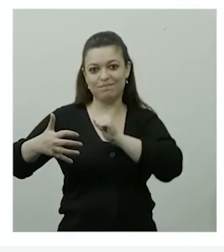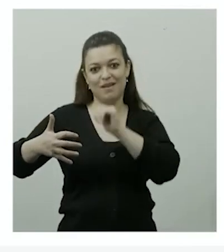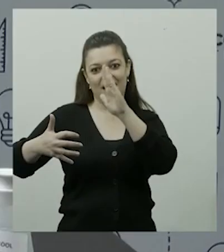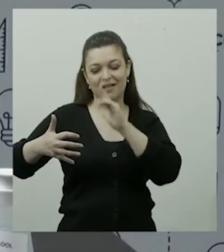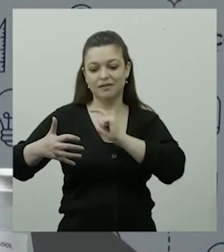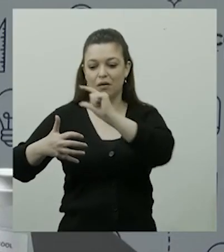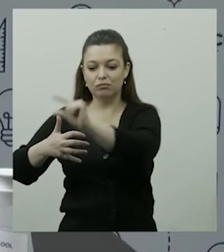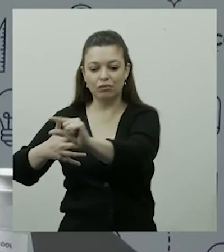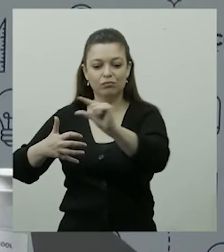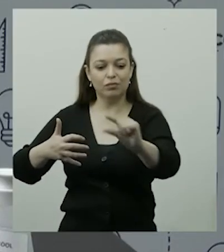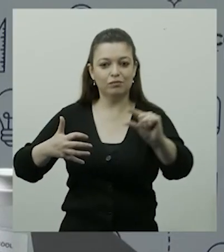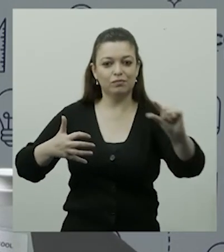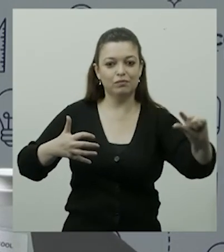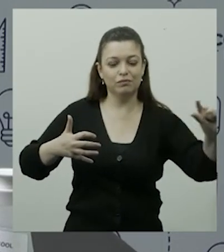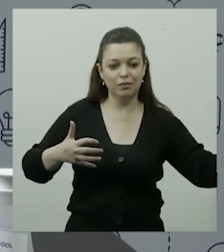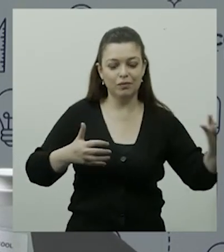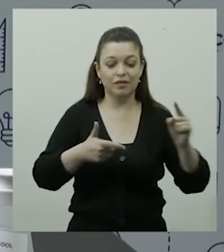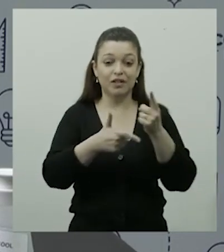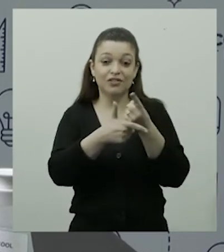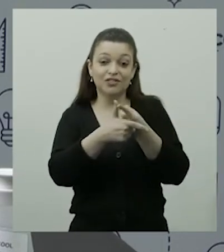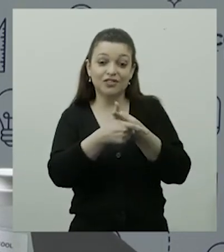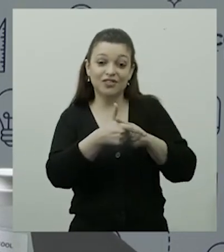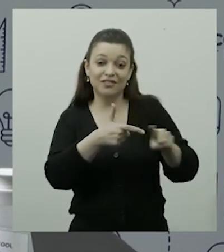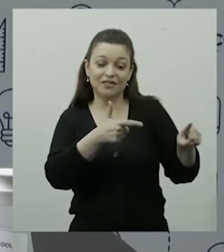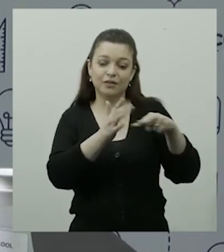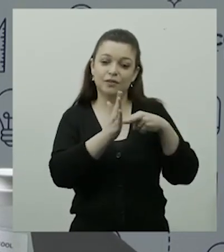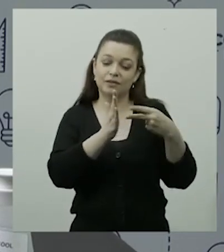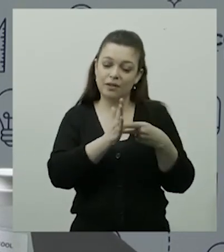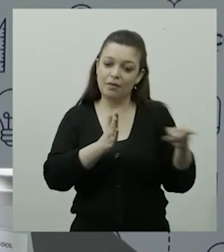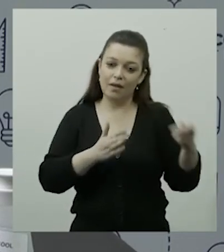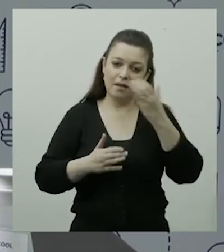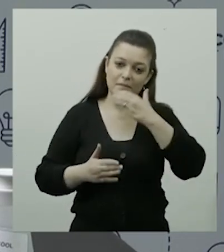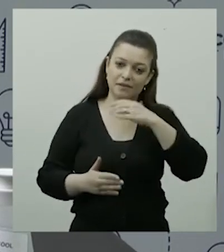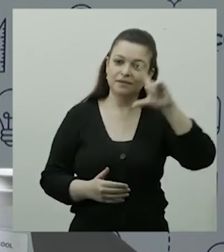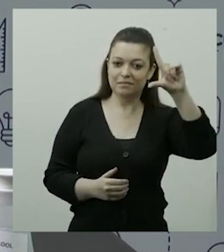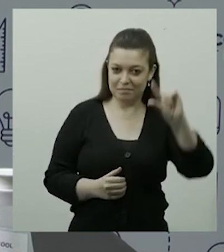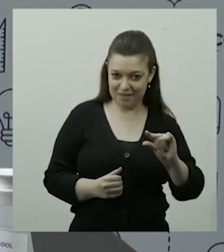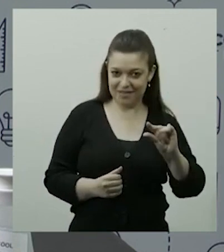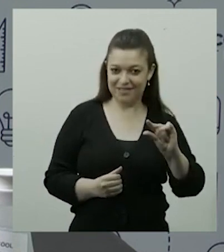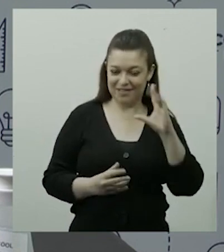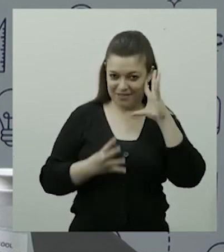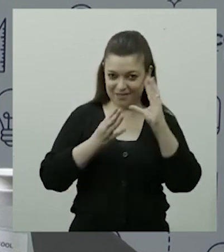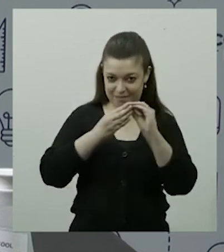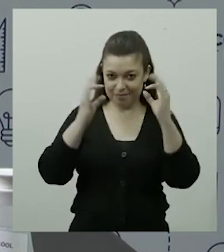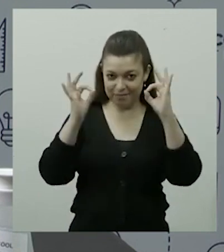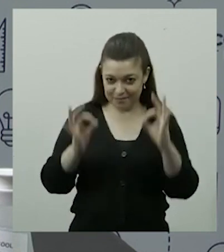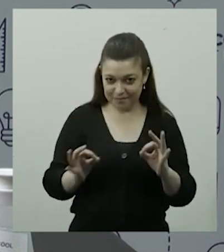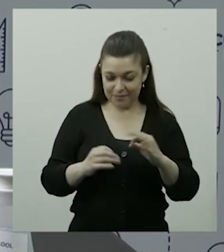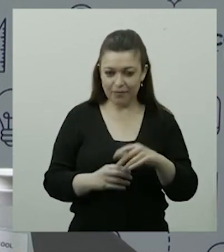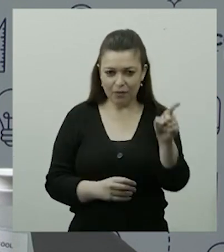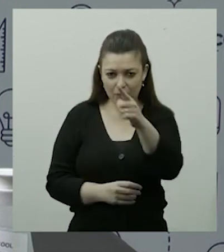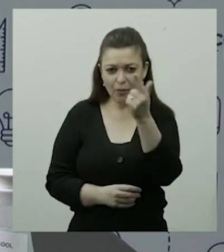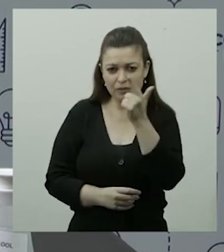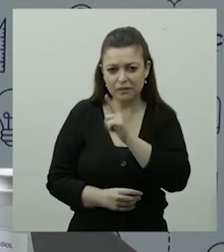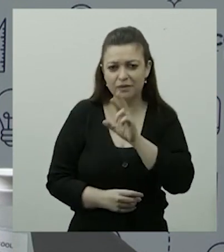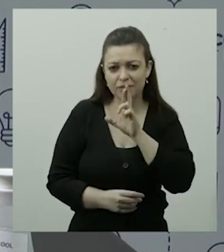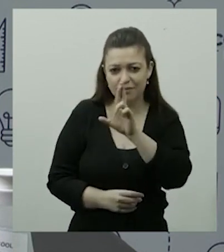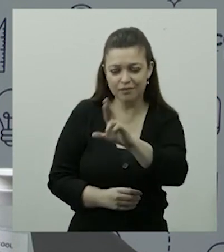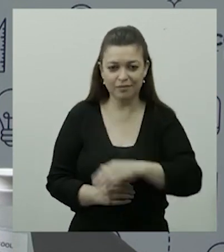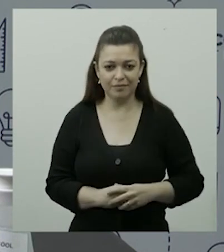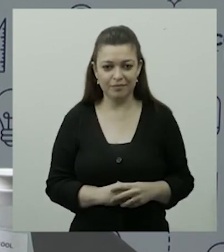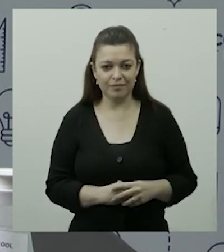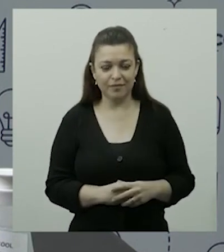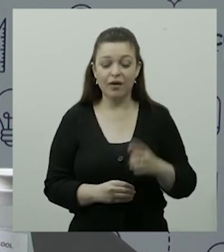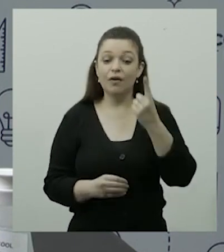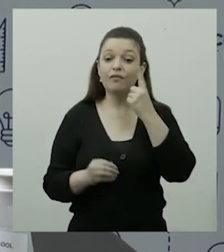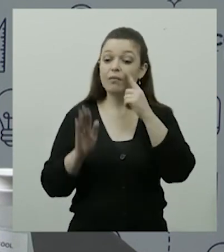todas as maçãs igualmente. Então, menos maçãs, certo? Acertaram aí? Vamos para a